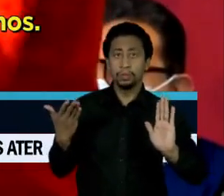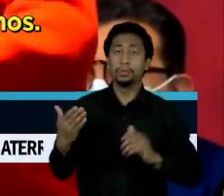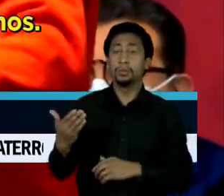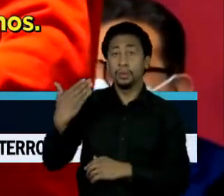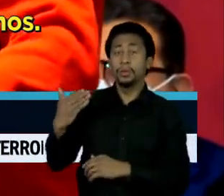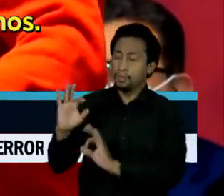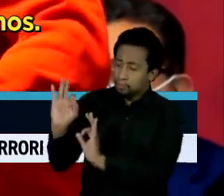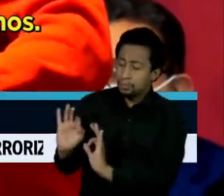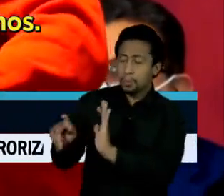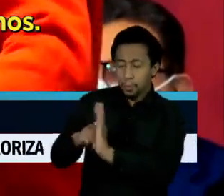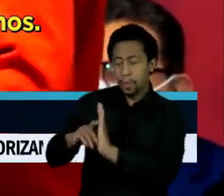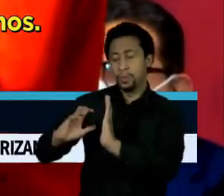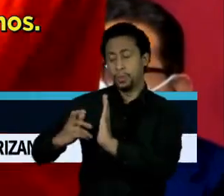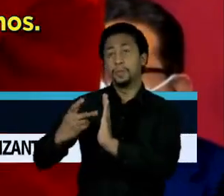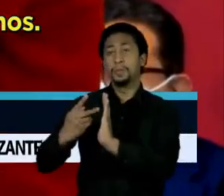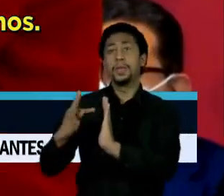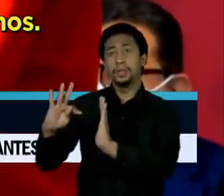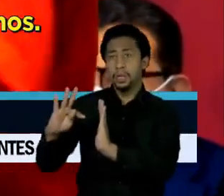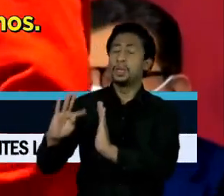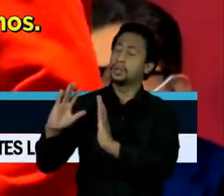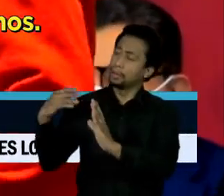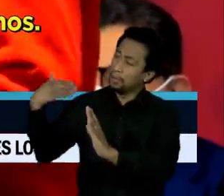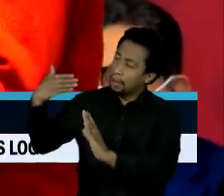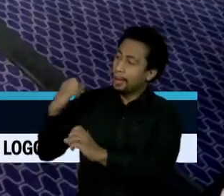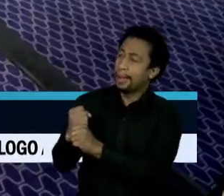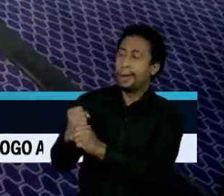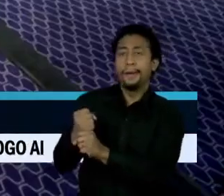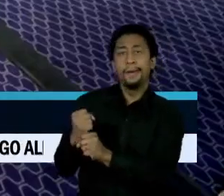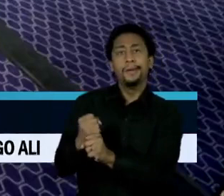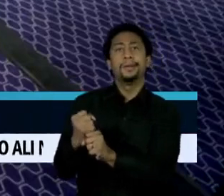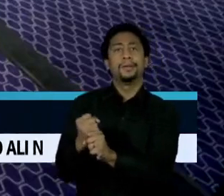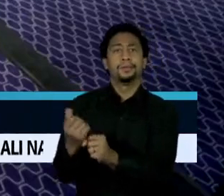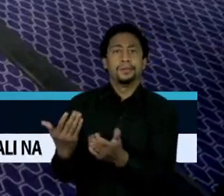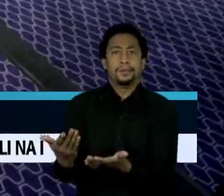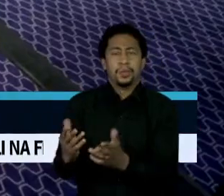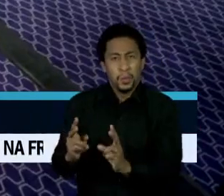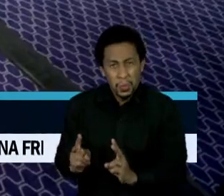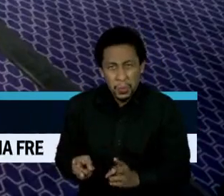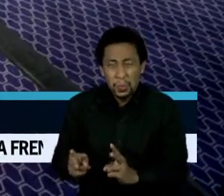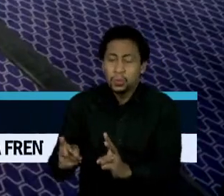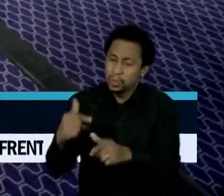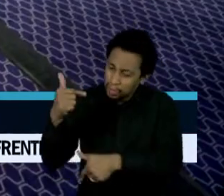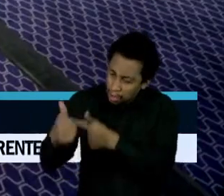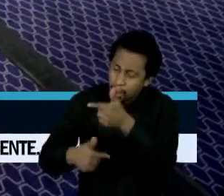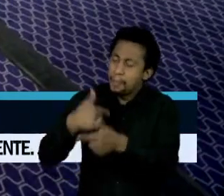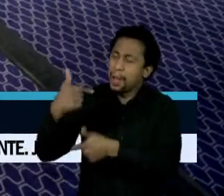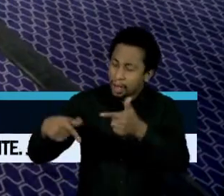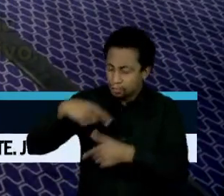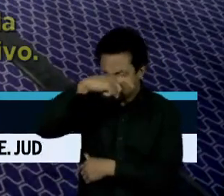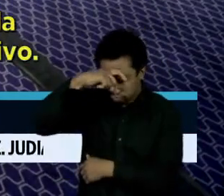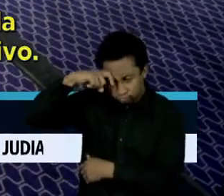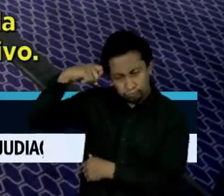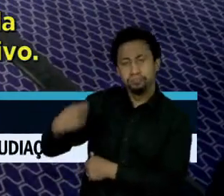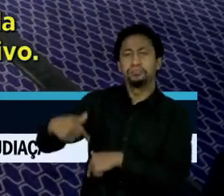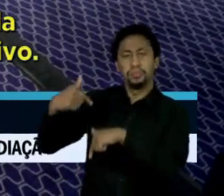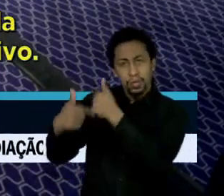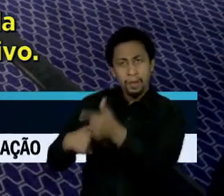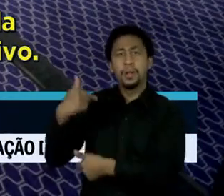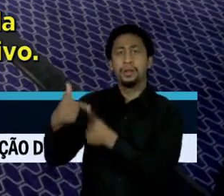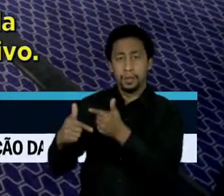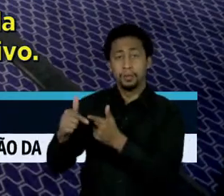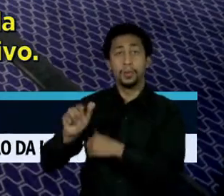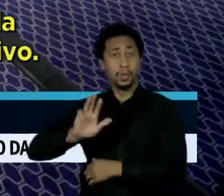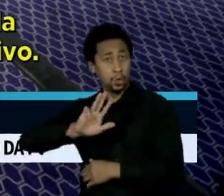e está no programa do PT há muitos anos. E continuarei trabalhando muito para que Lula e